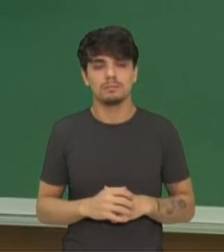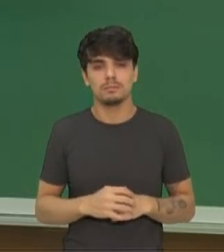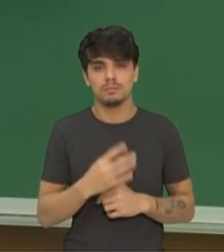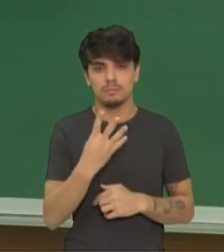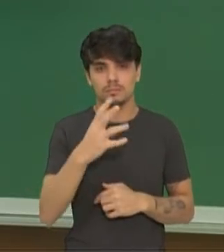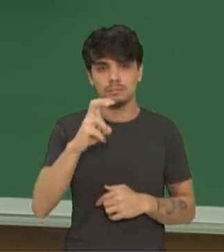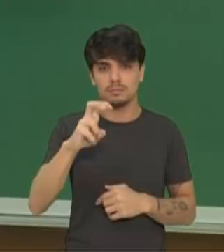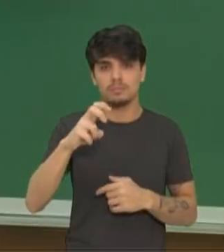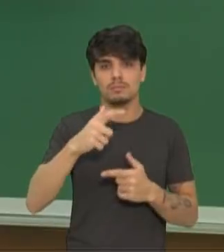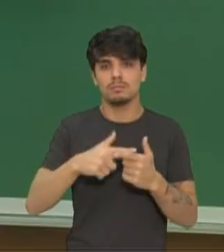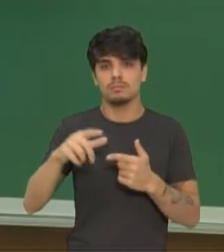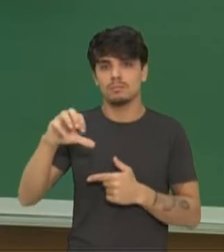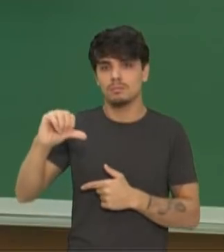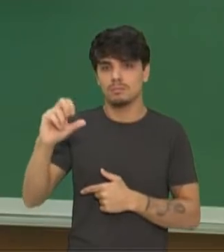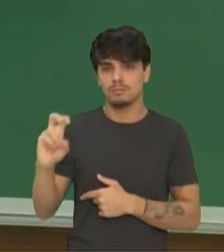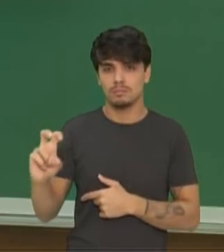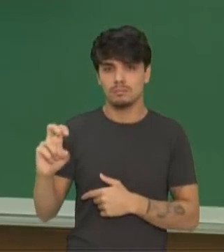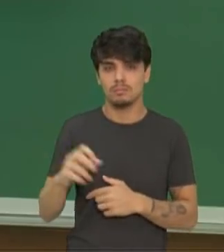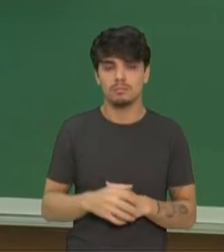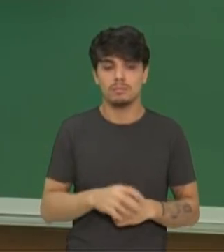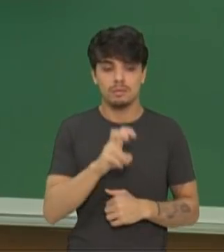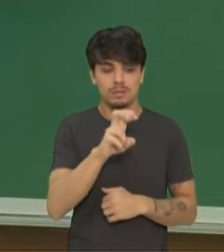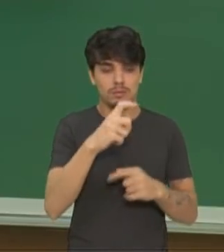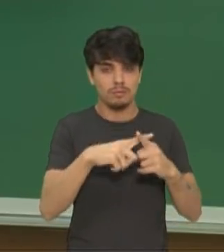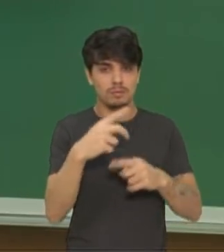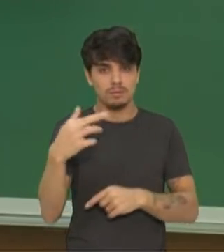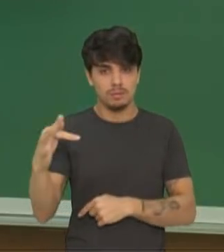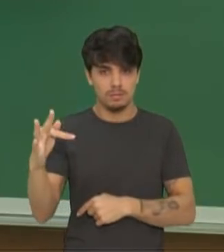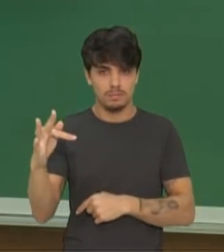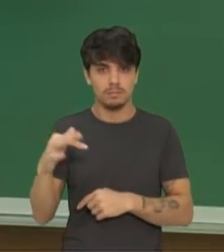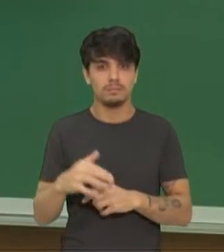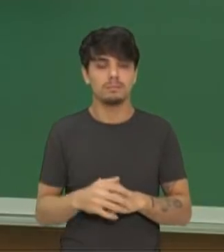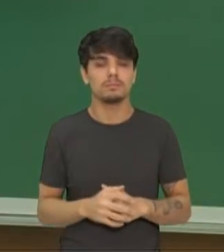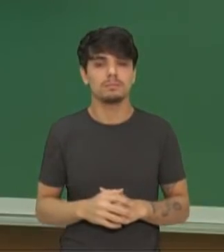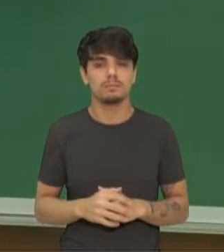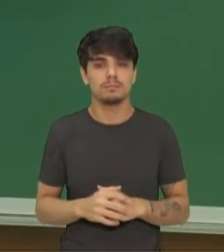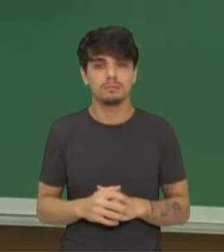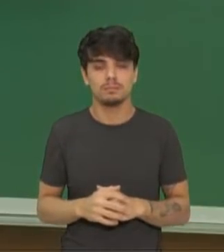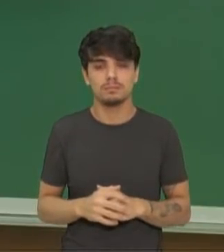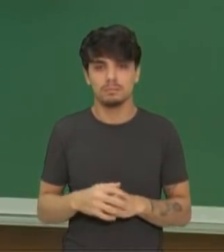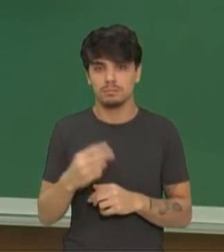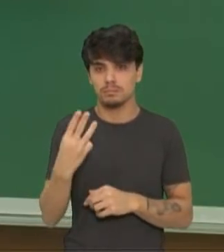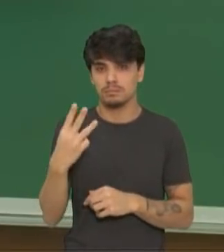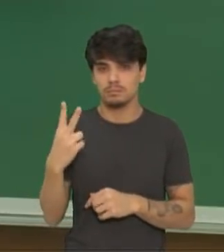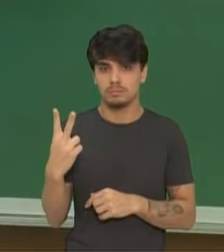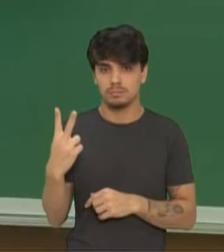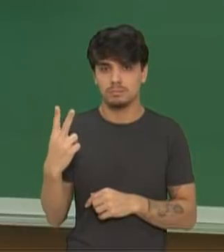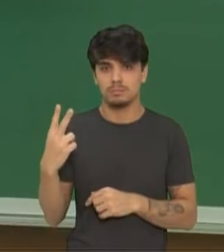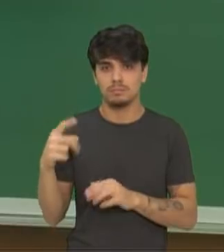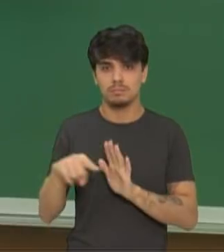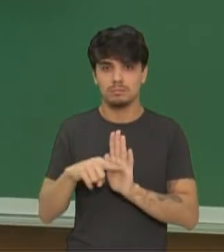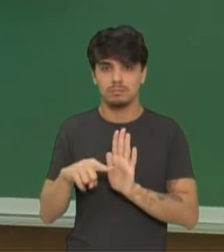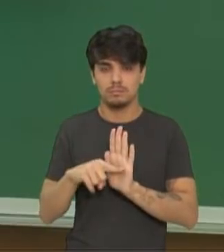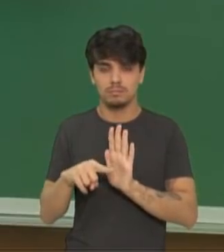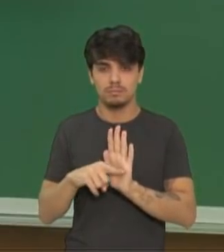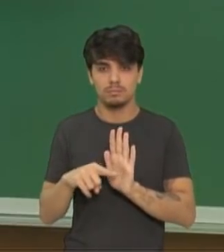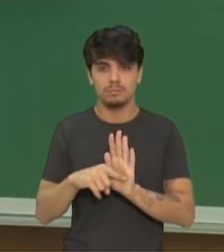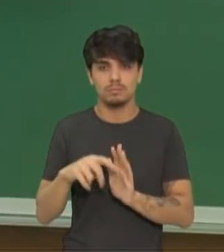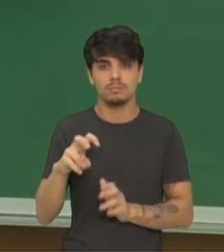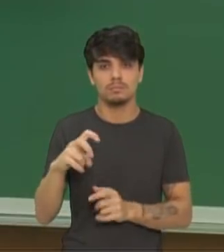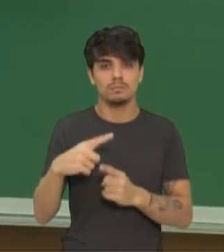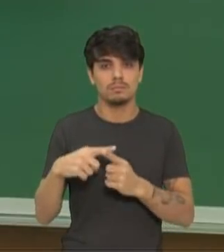dá 5. 5 vezes F, né? E o 32 negativos. 5 vezes F,